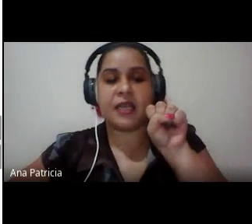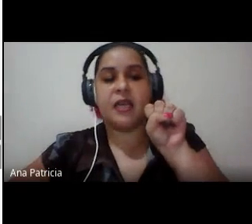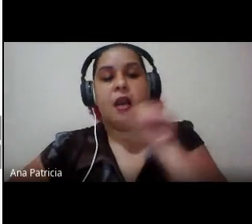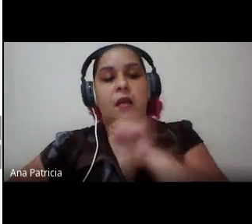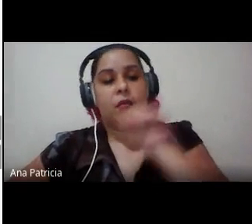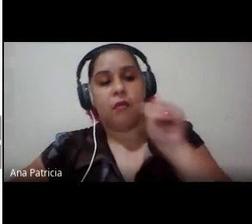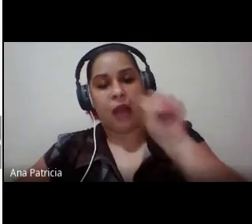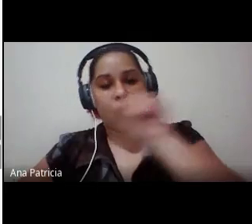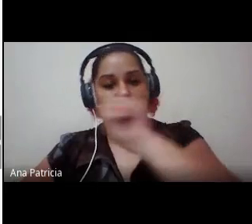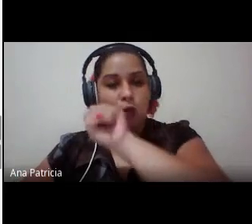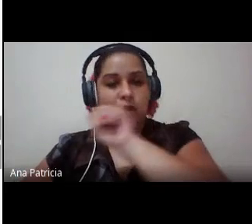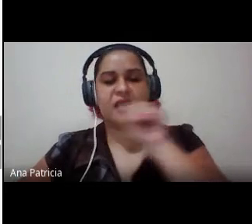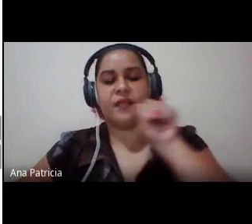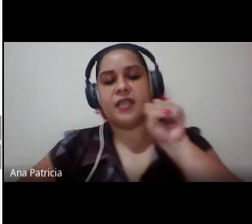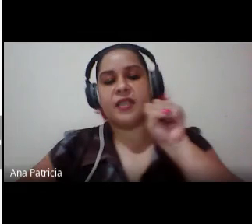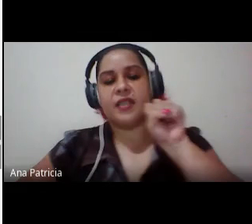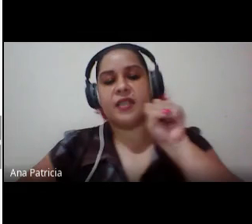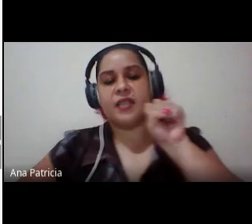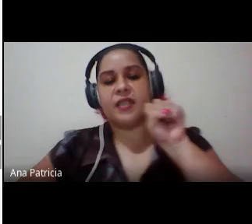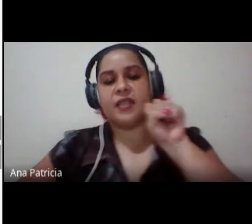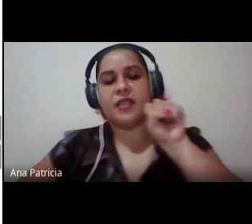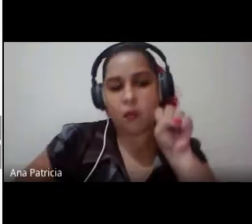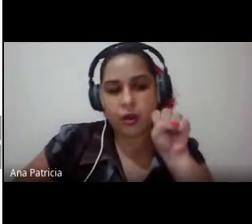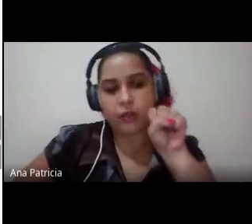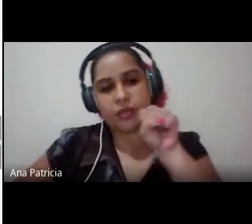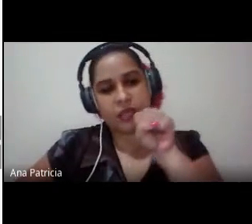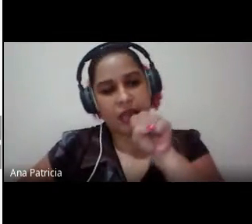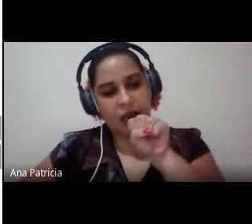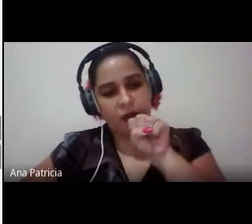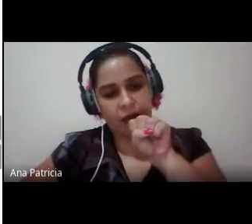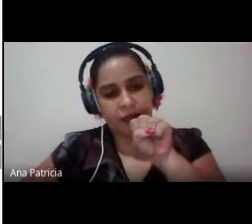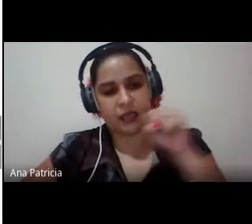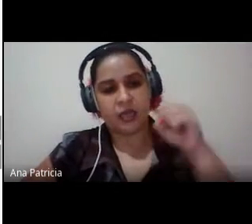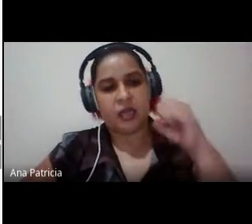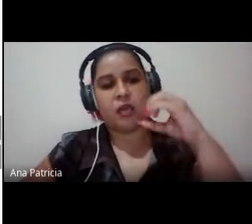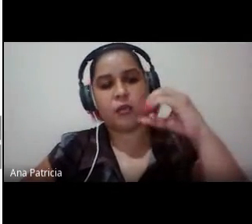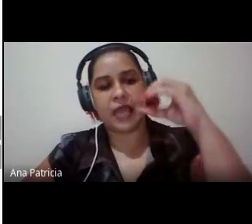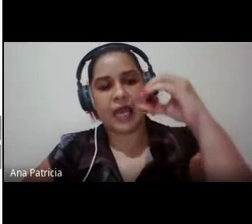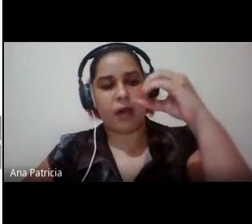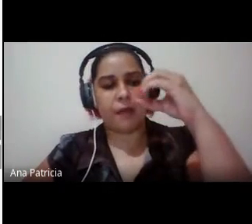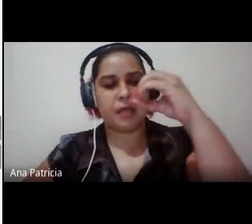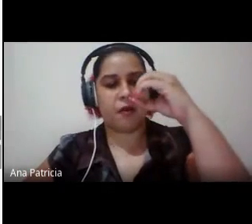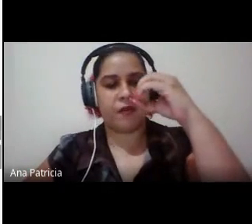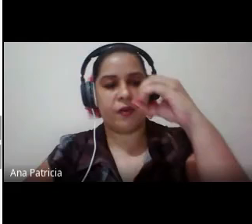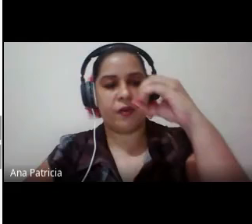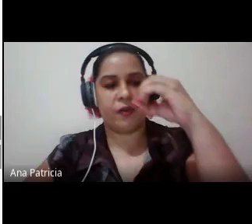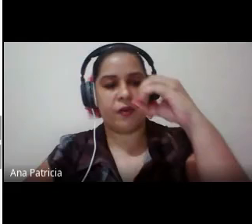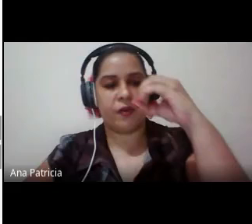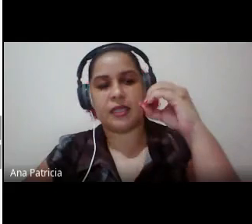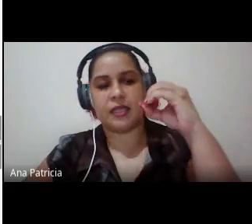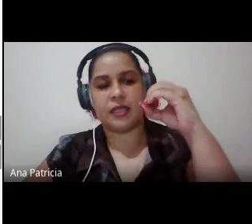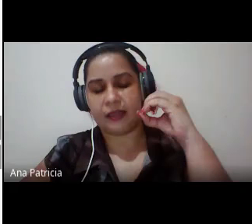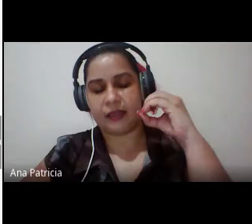você, de acordo com o contexto, você vai olhar e vai dizer se é um 8 ou se é um S. E o 0 é a mesma configuração